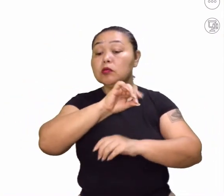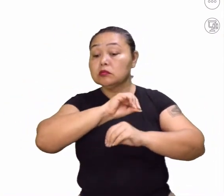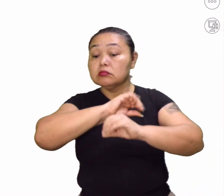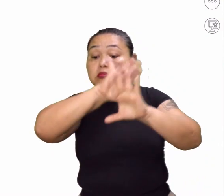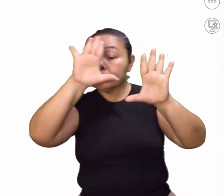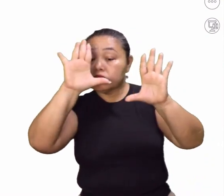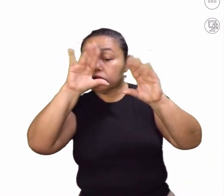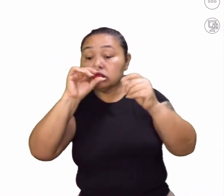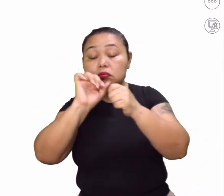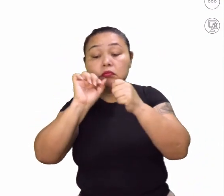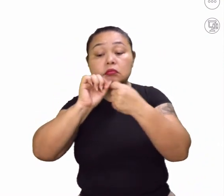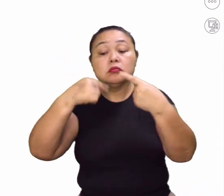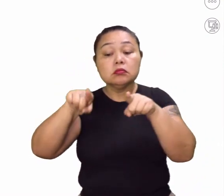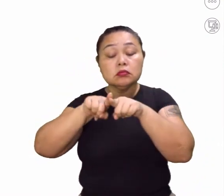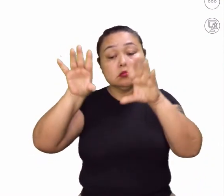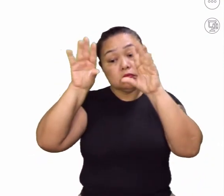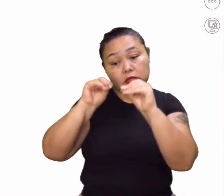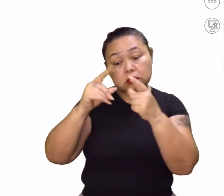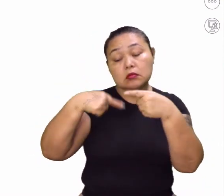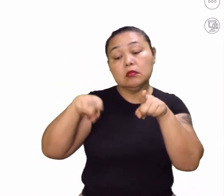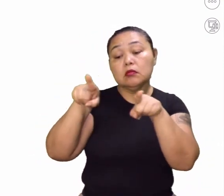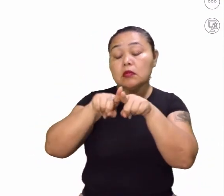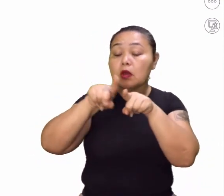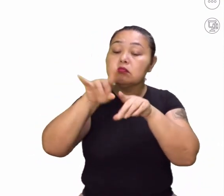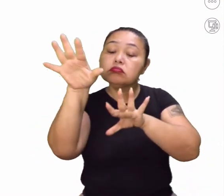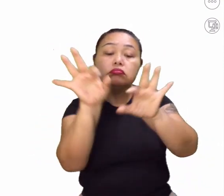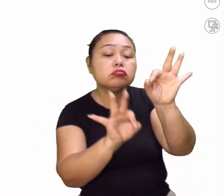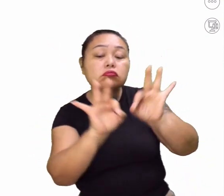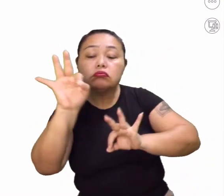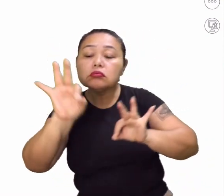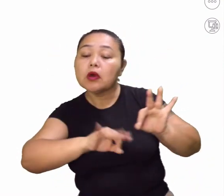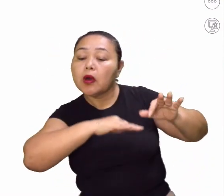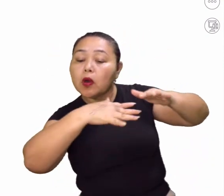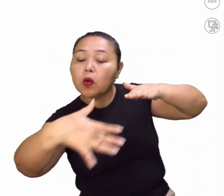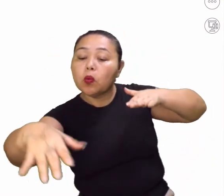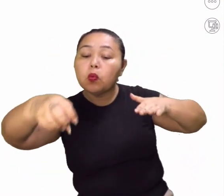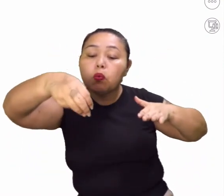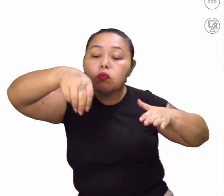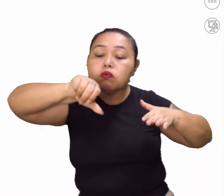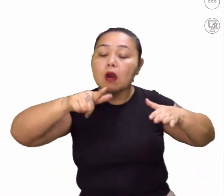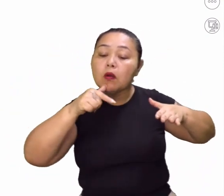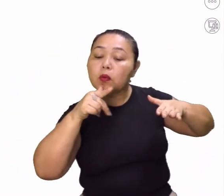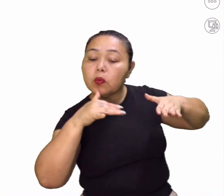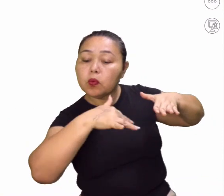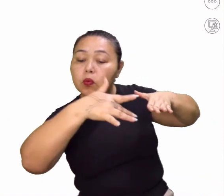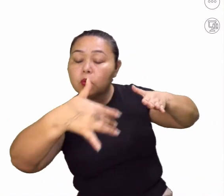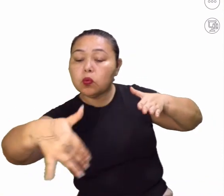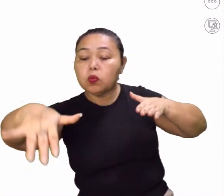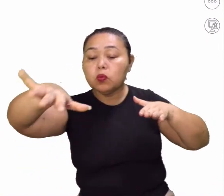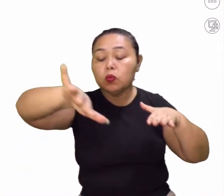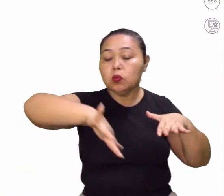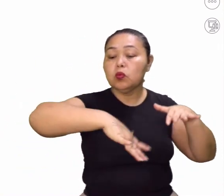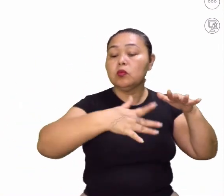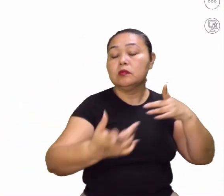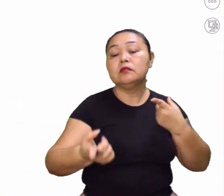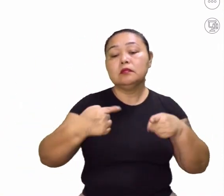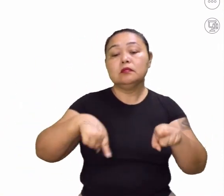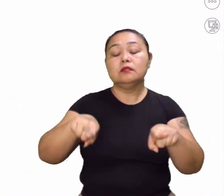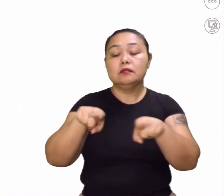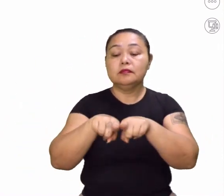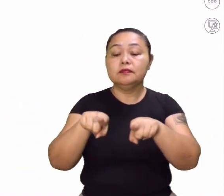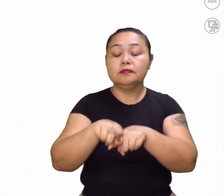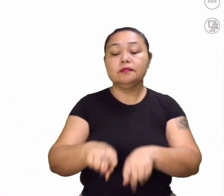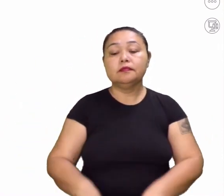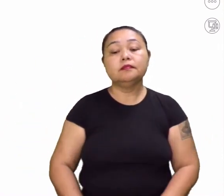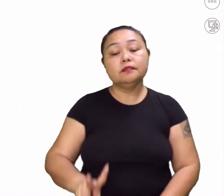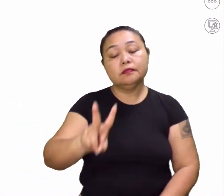noite. Não, também a questão aí da formação aí das correntes marítimas, ela também acaba atuando aí também nessa formação.